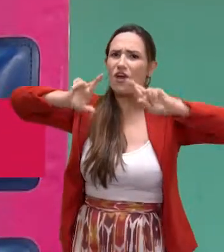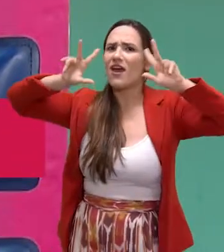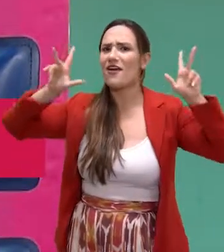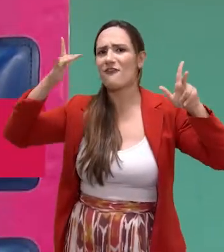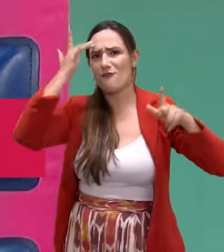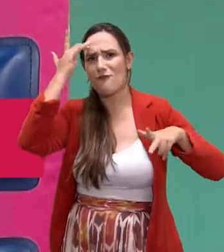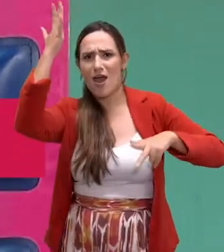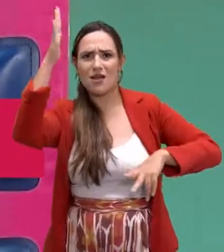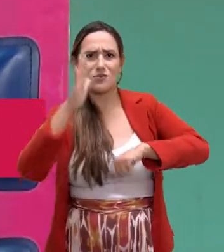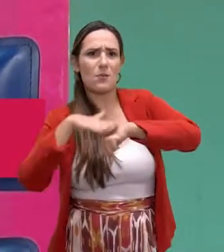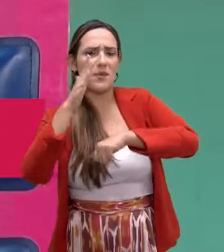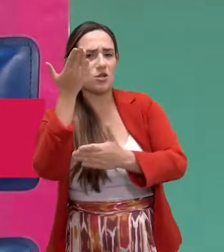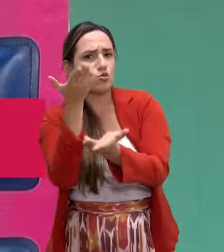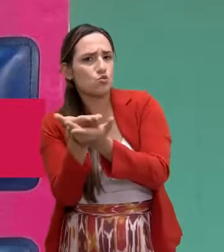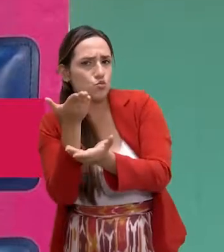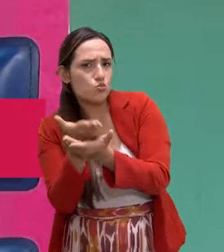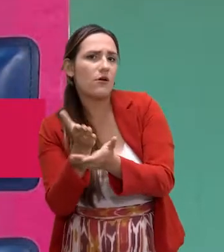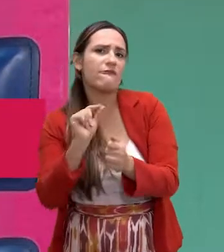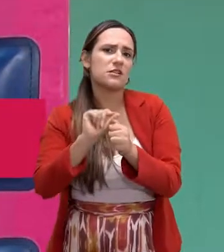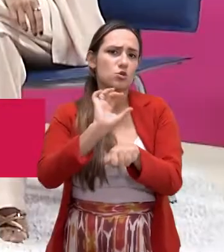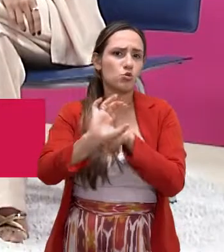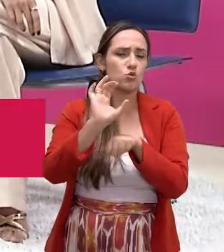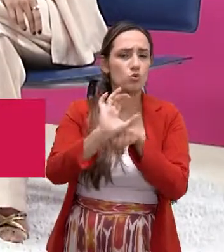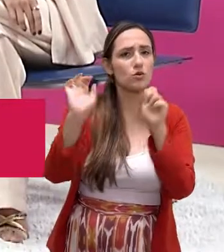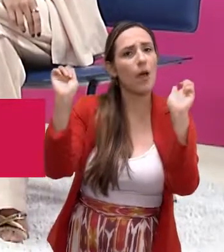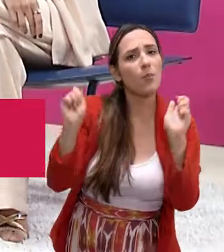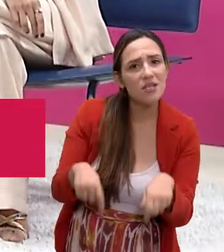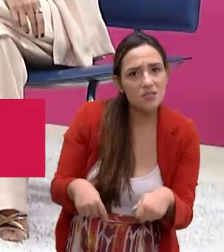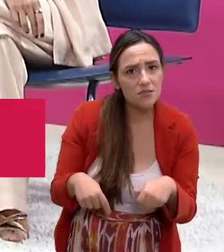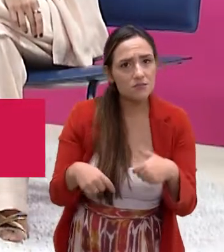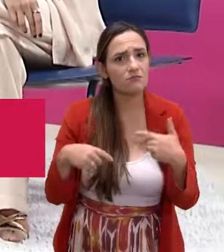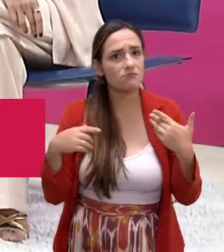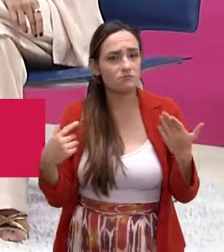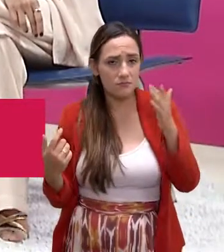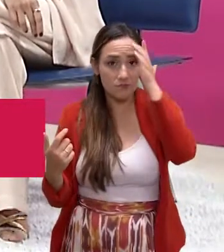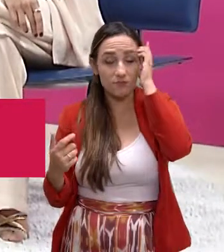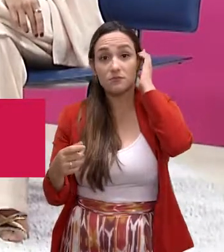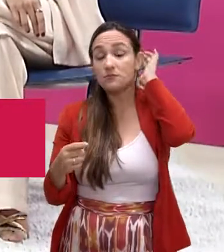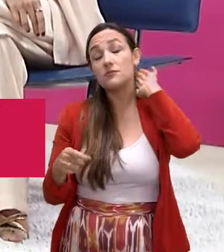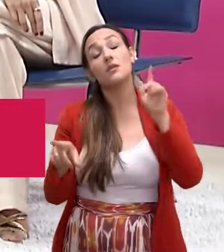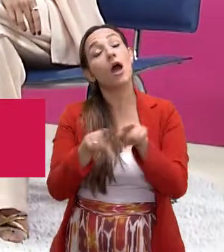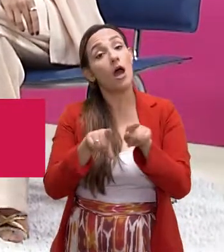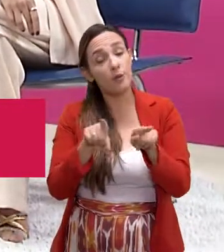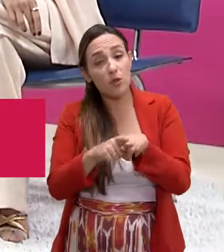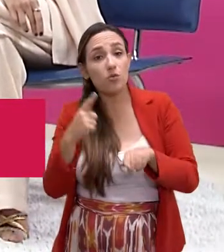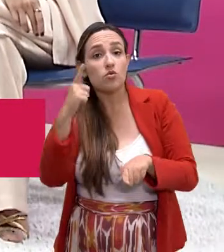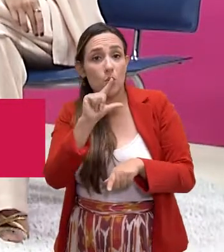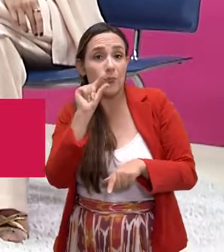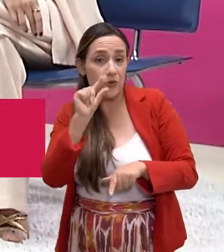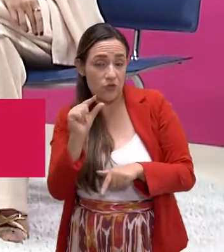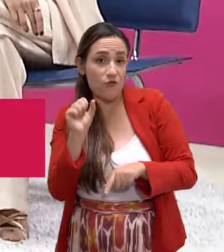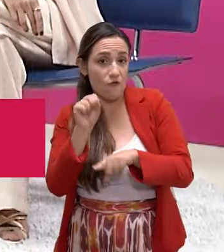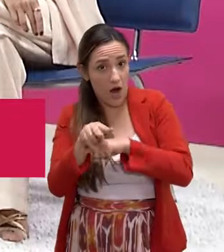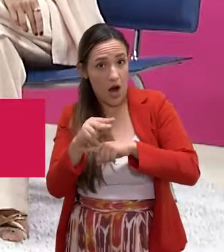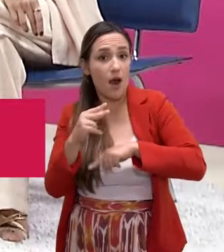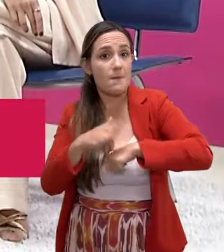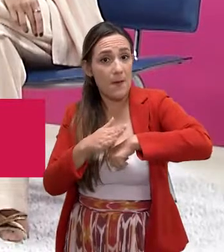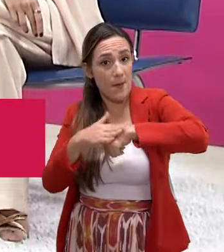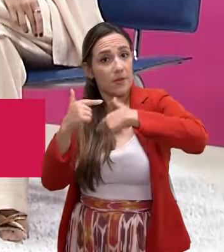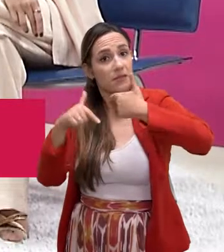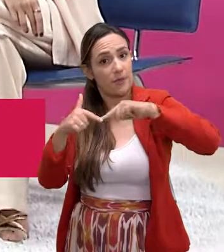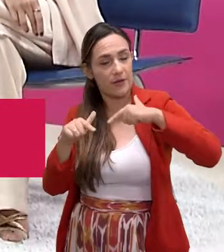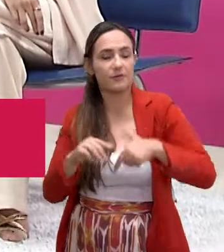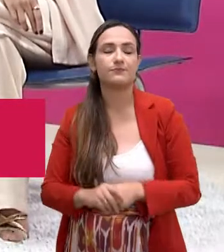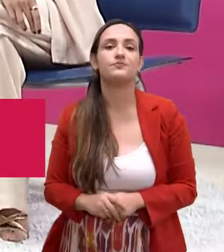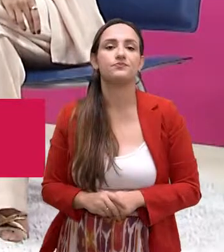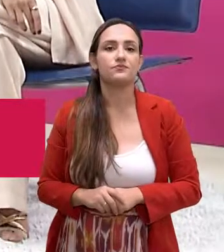facilidade para o estudo, para a capacitação e cada vez mais nos postos de trabalho. A realidade do estado de Mato Grosso do Sul, aí